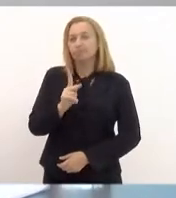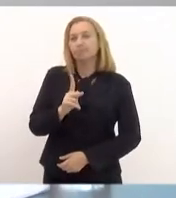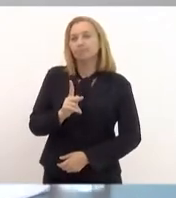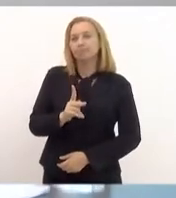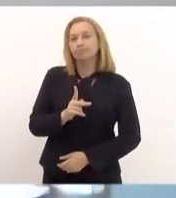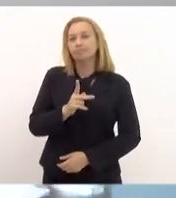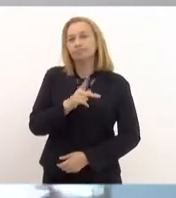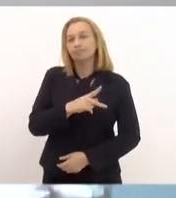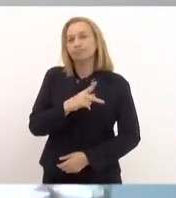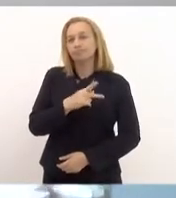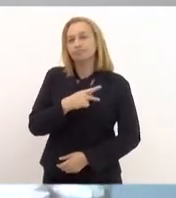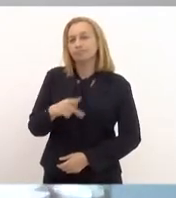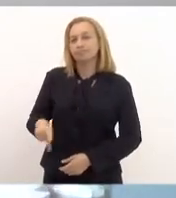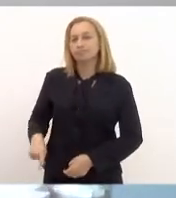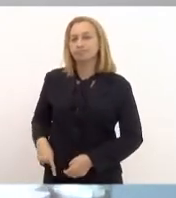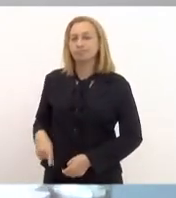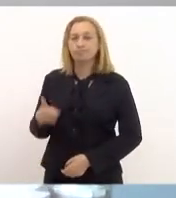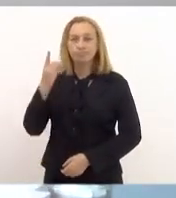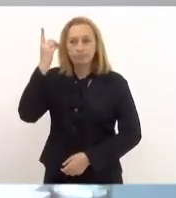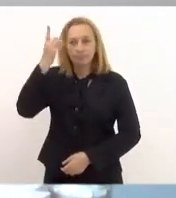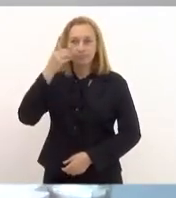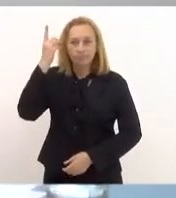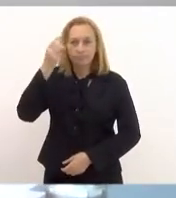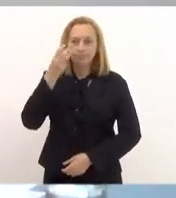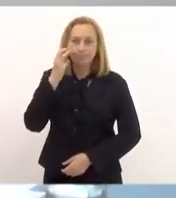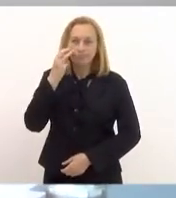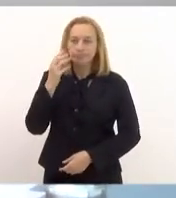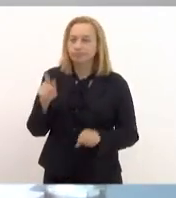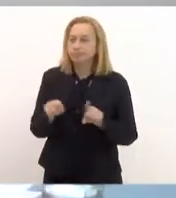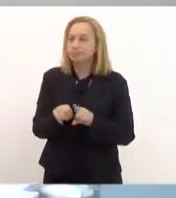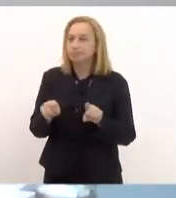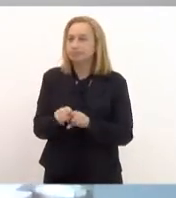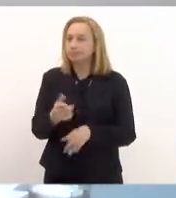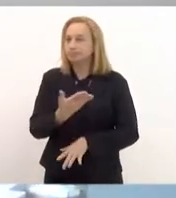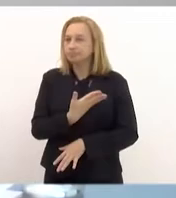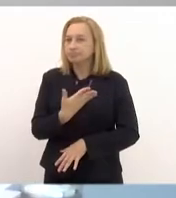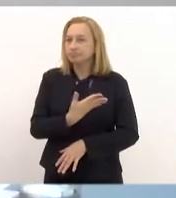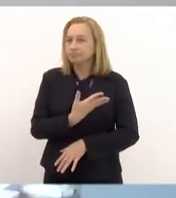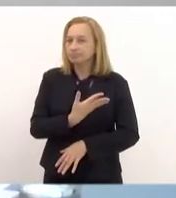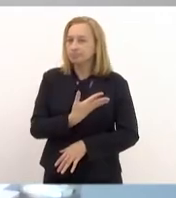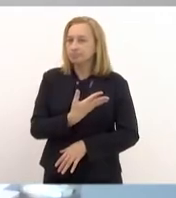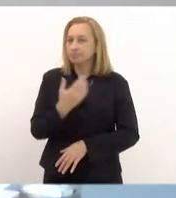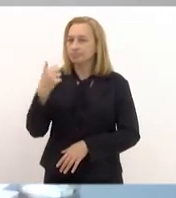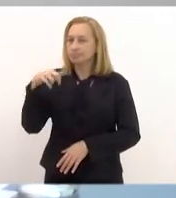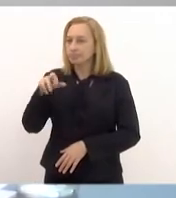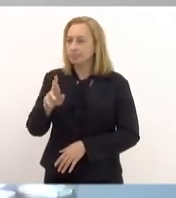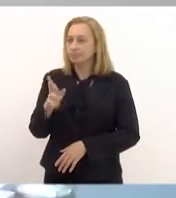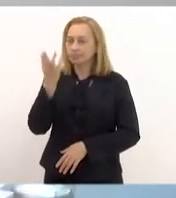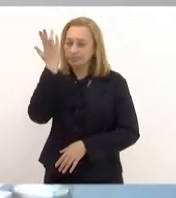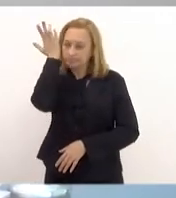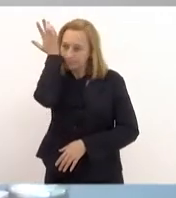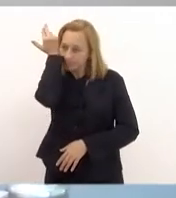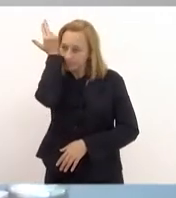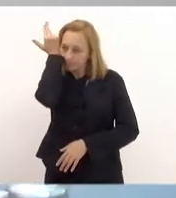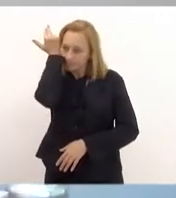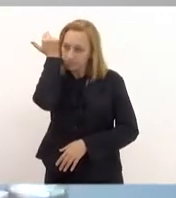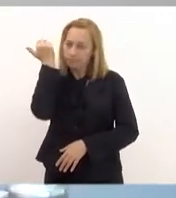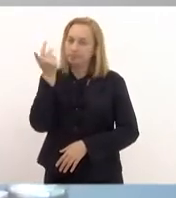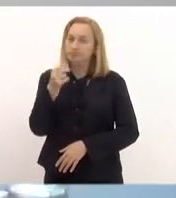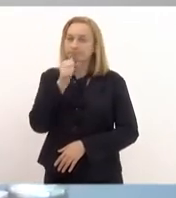Valdec. Cumprimentando também meu companheiro Eliomar Coelho, antigo como